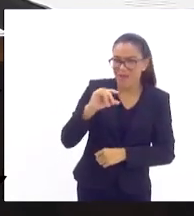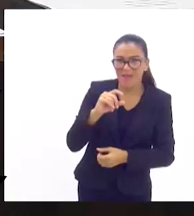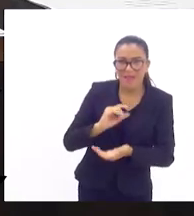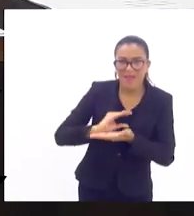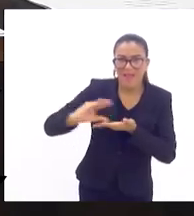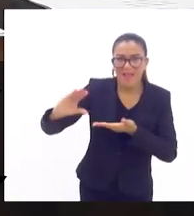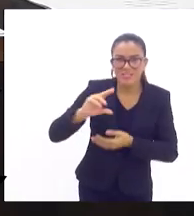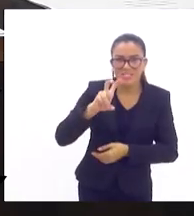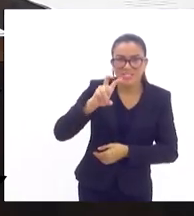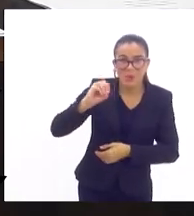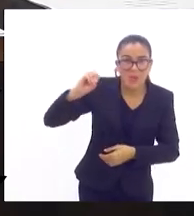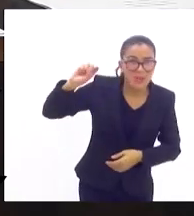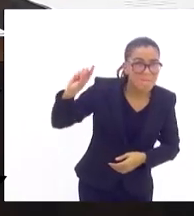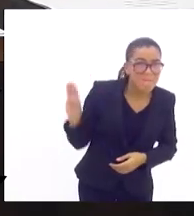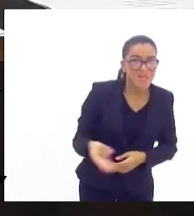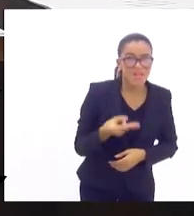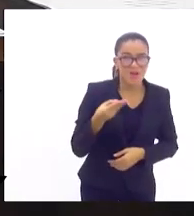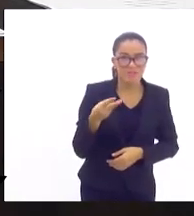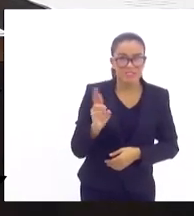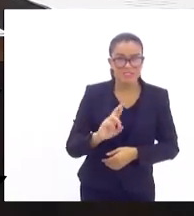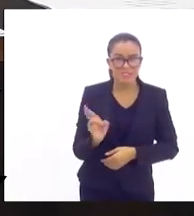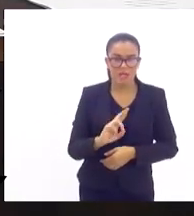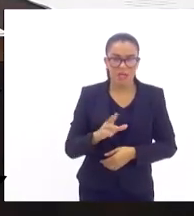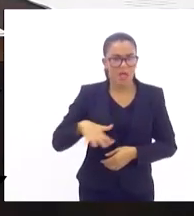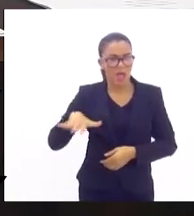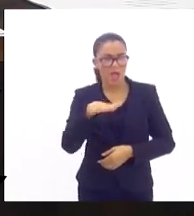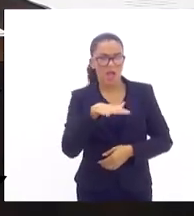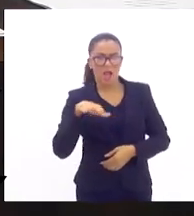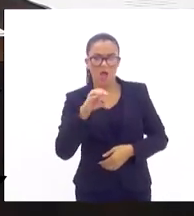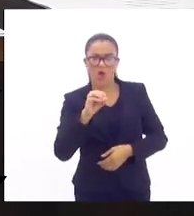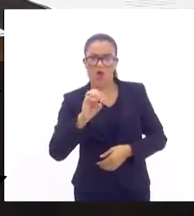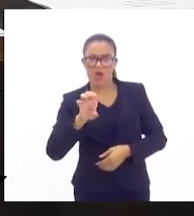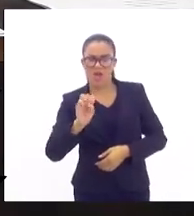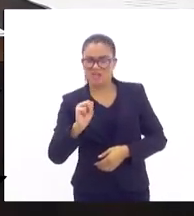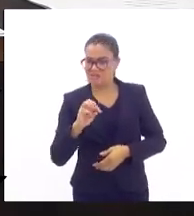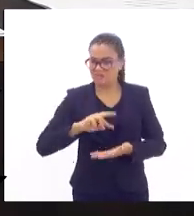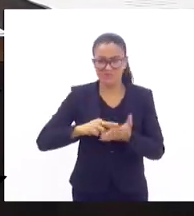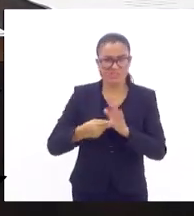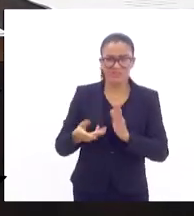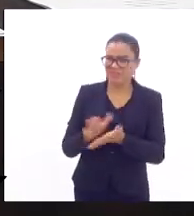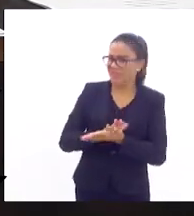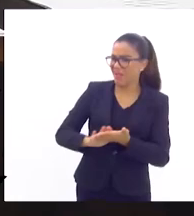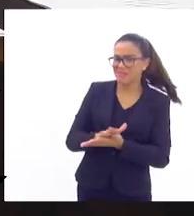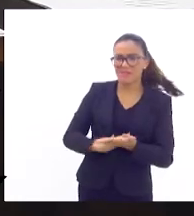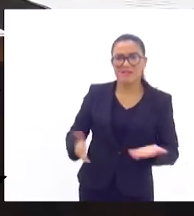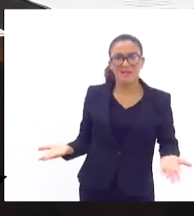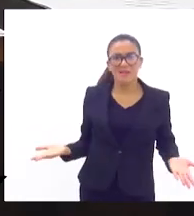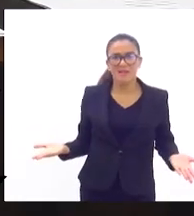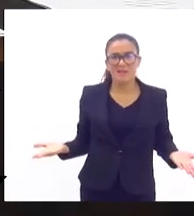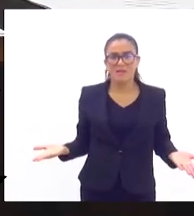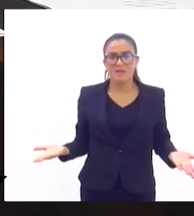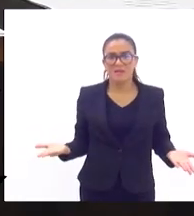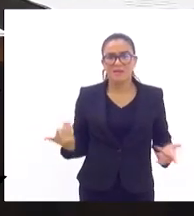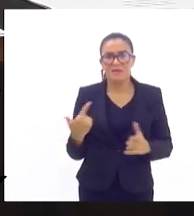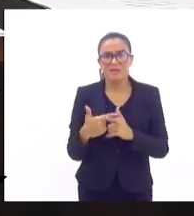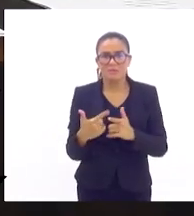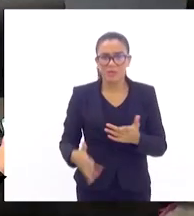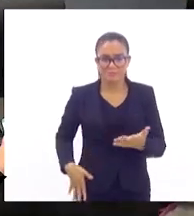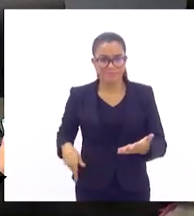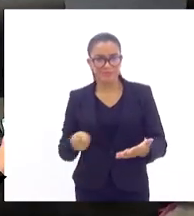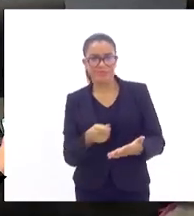50 milhões não é nada. Uma área como a Zona Oeste não é nada. Não significa nada 50 milhões. Porque você pega